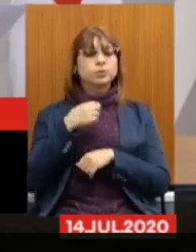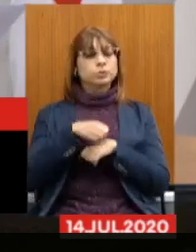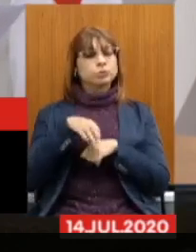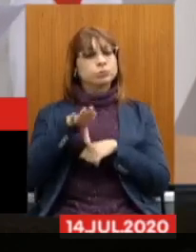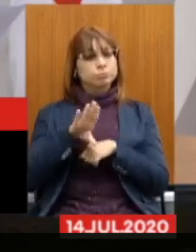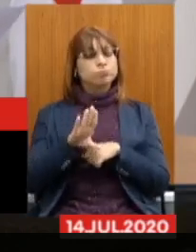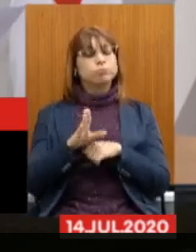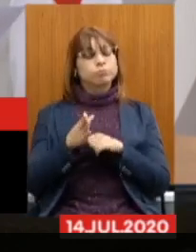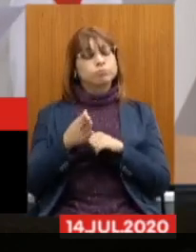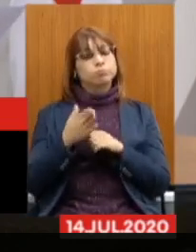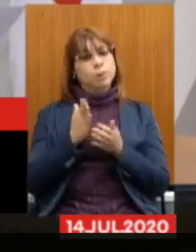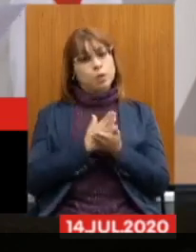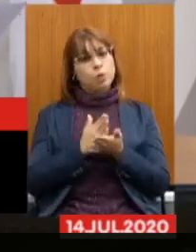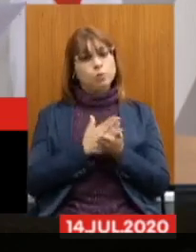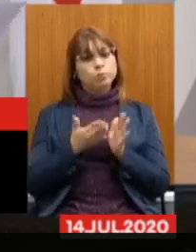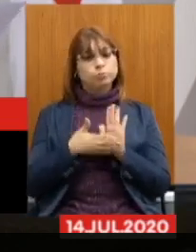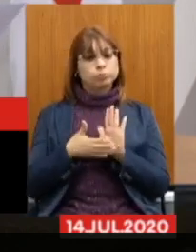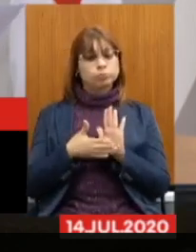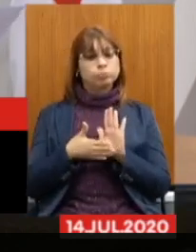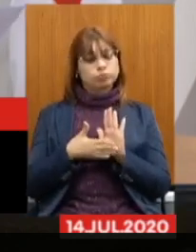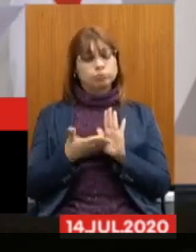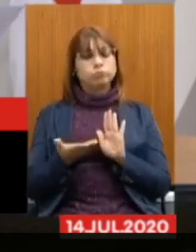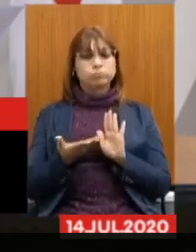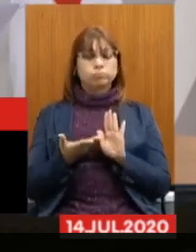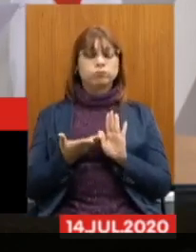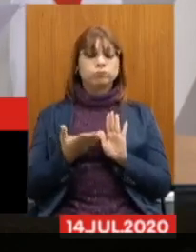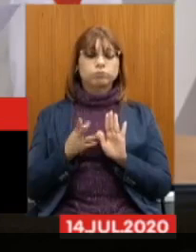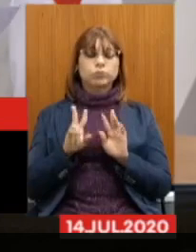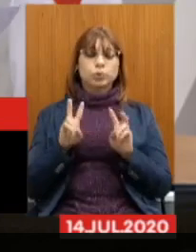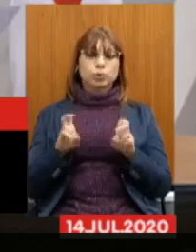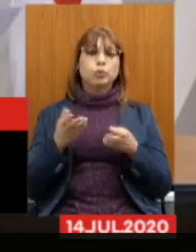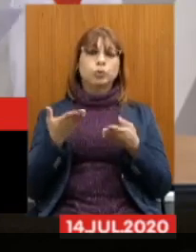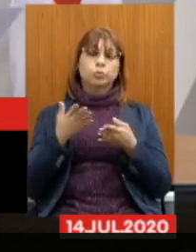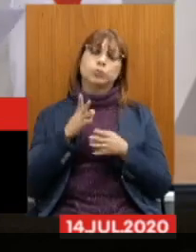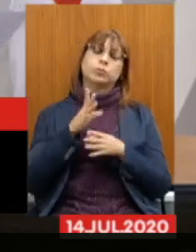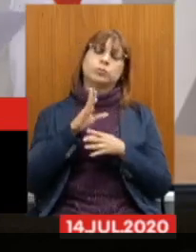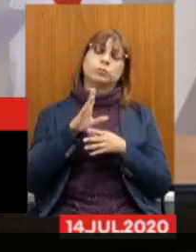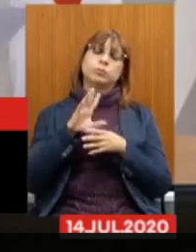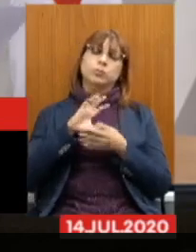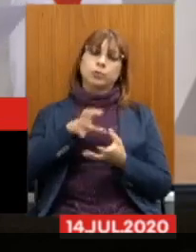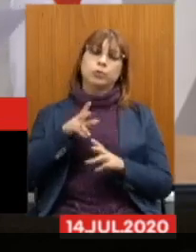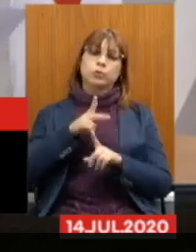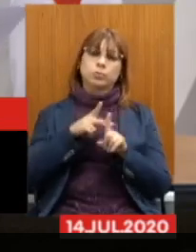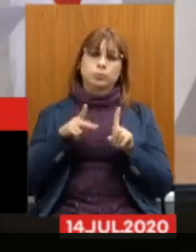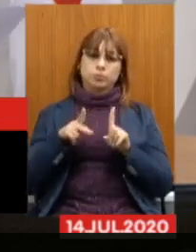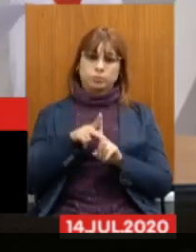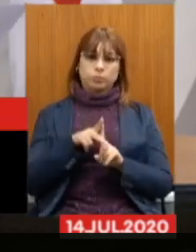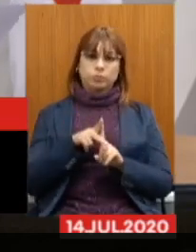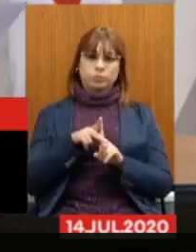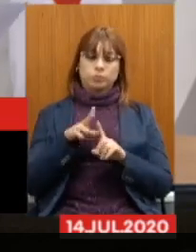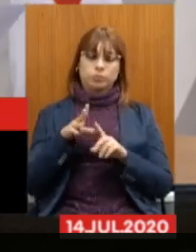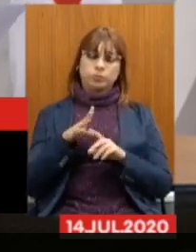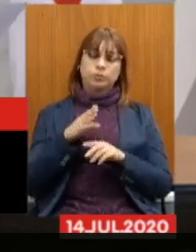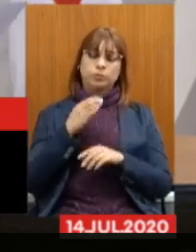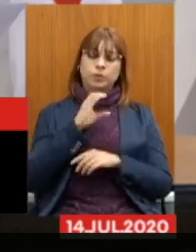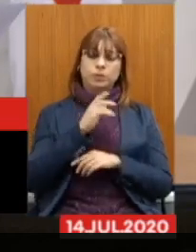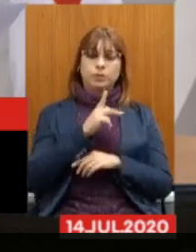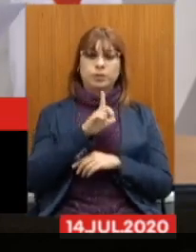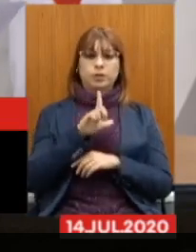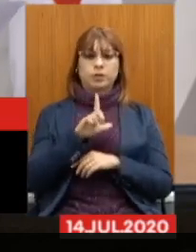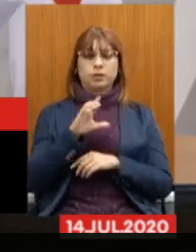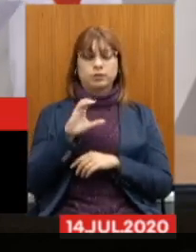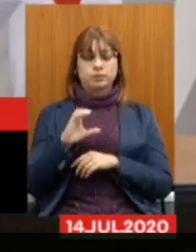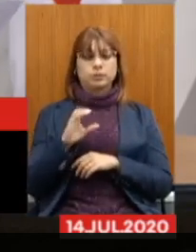das considerações sobre essa proposta de reforma da Previdência e Administrativa, o projeto da Lei Complementar PLC 46